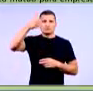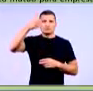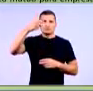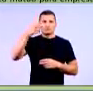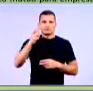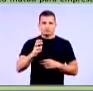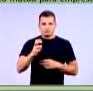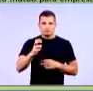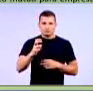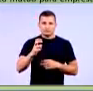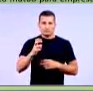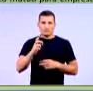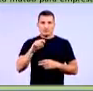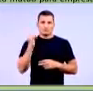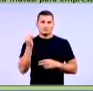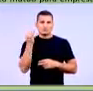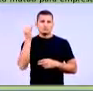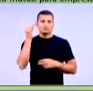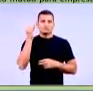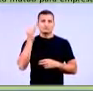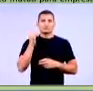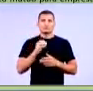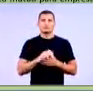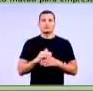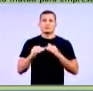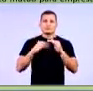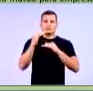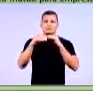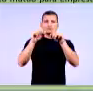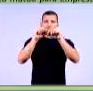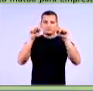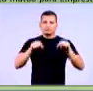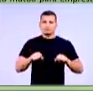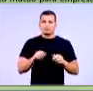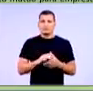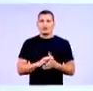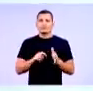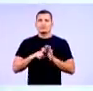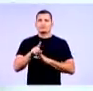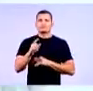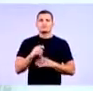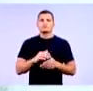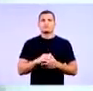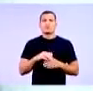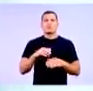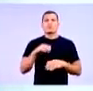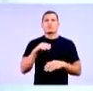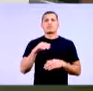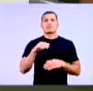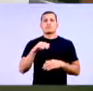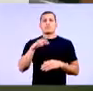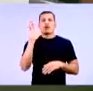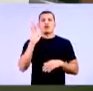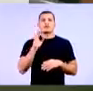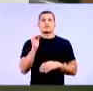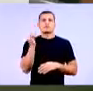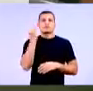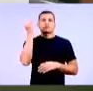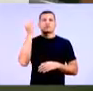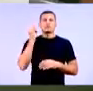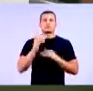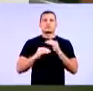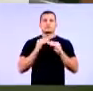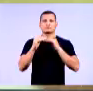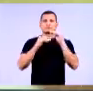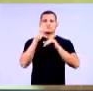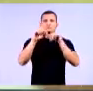para o desenvolvimento de sistemas. Professora, qual dessas etapas você acredita que é a mais importante para o desenvolvimento de sistema?